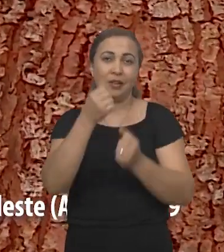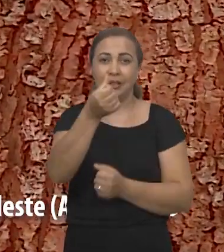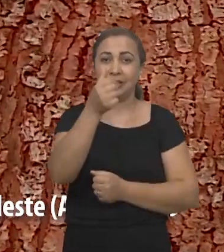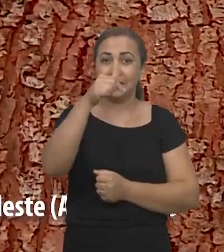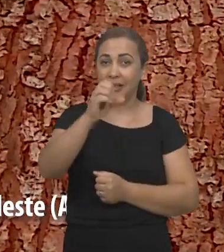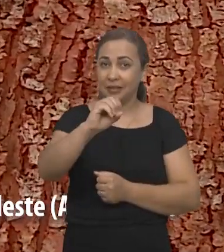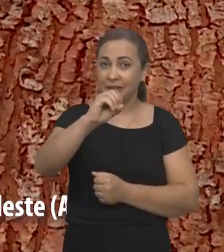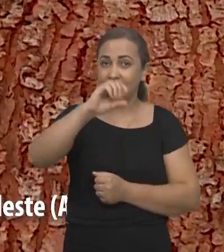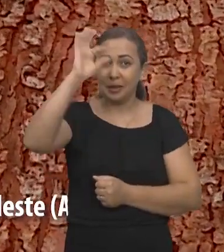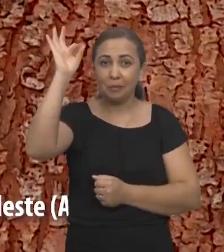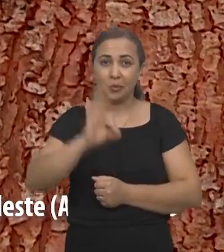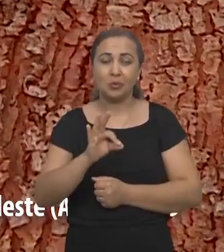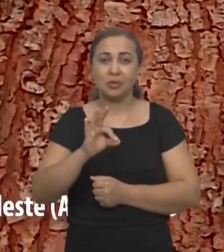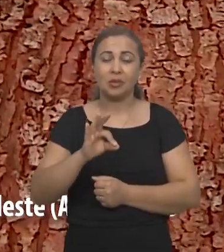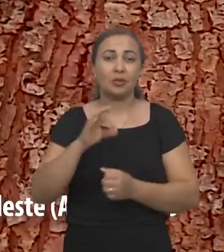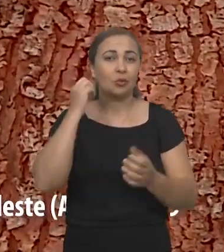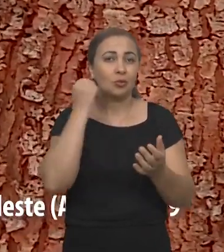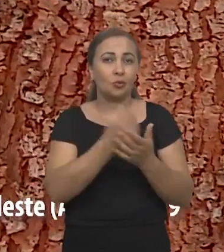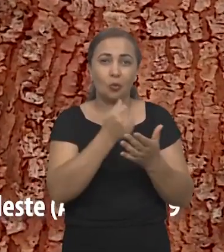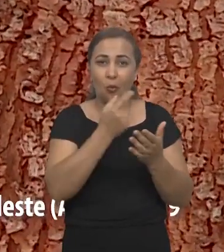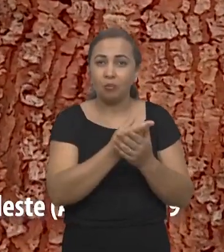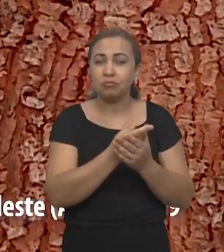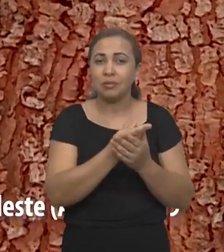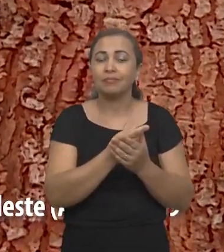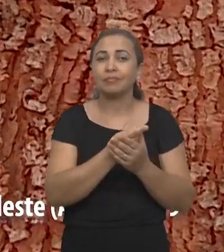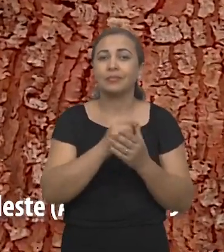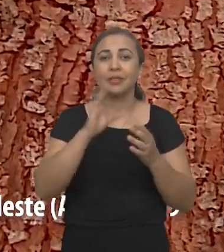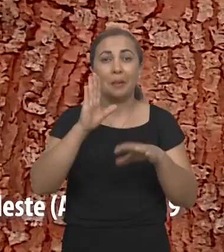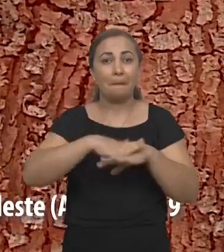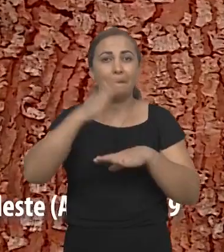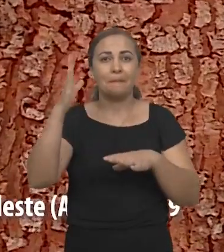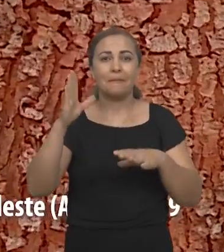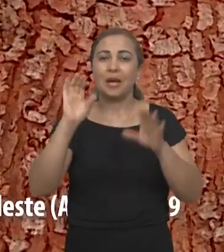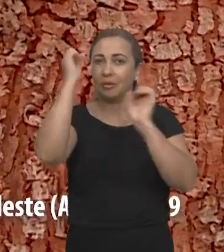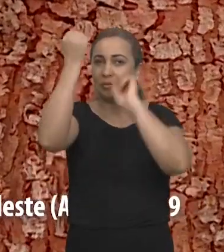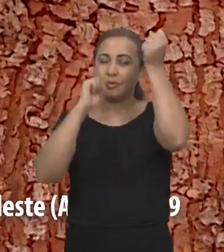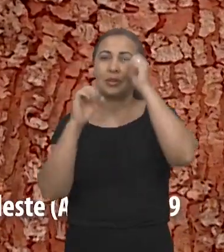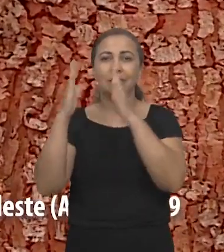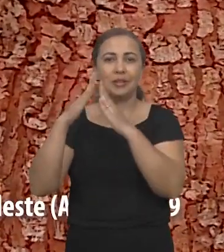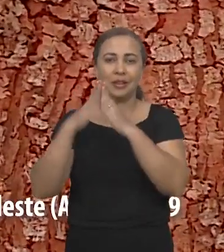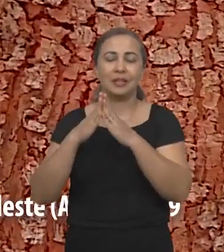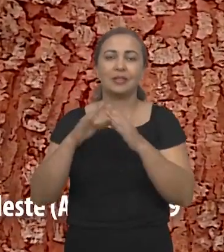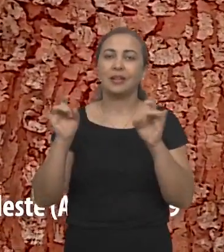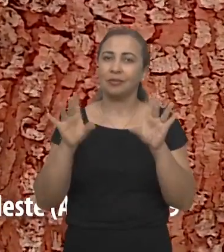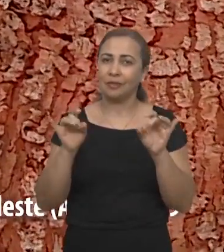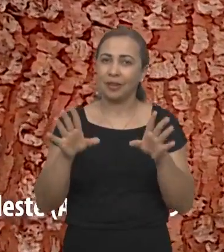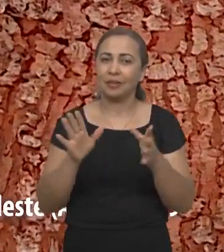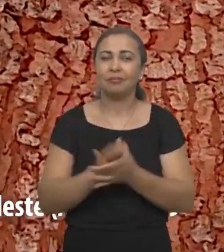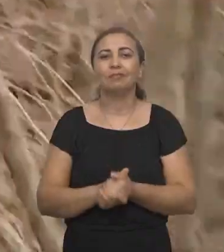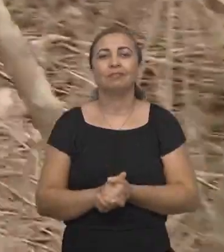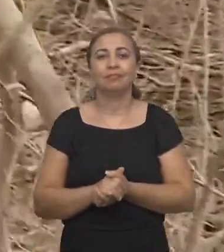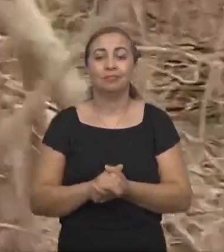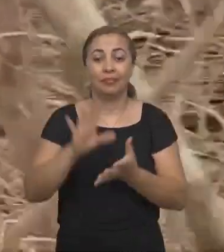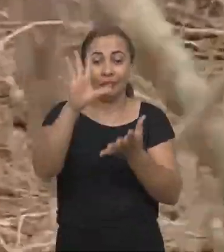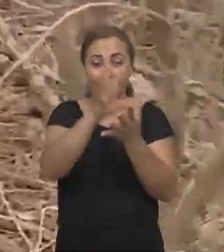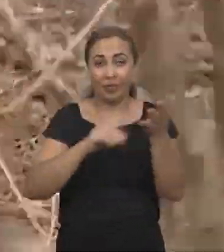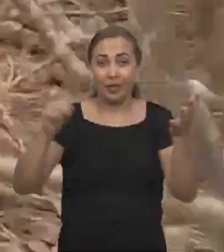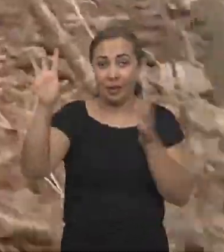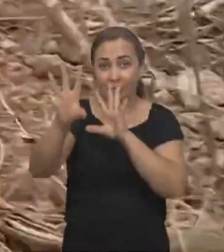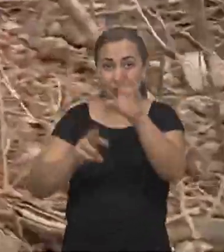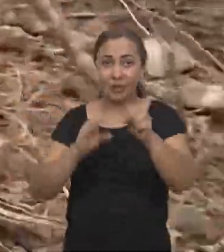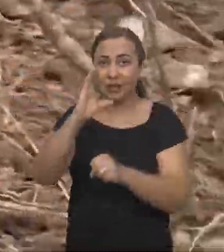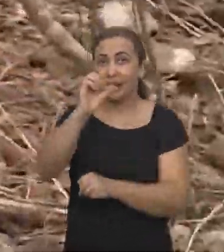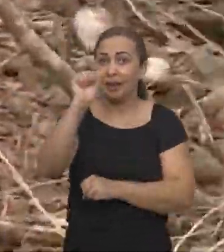por 60% desse consumo, bem mais que a soma dos setores domiciliar e comercial. A exploração